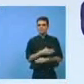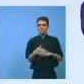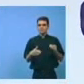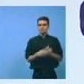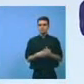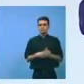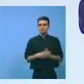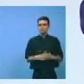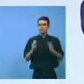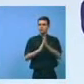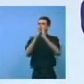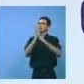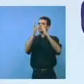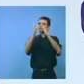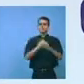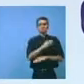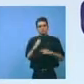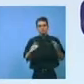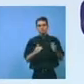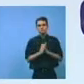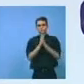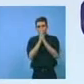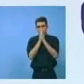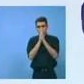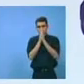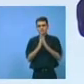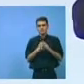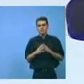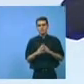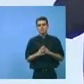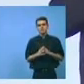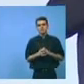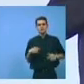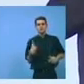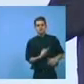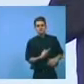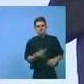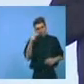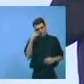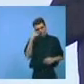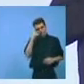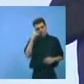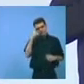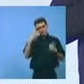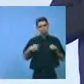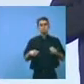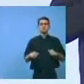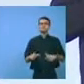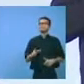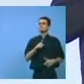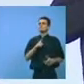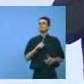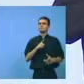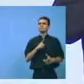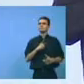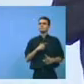que é virtuoso e louvável. Eis o que deve ocupar vossos pensamentos.